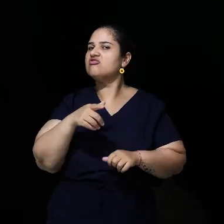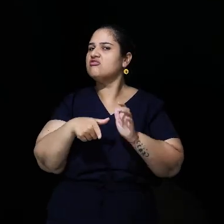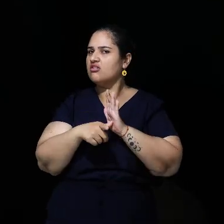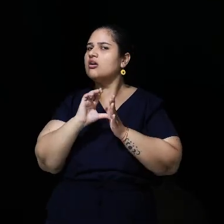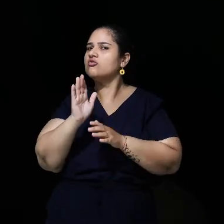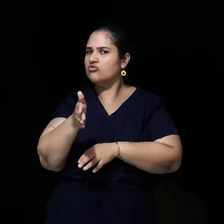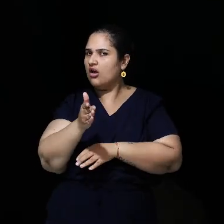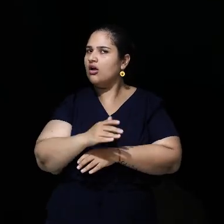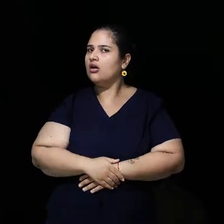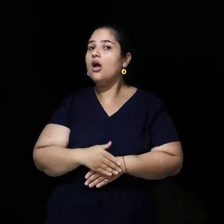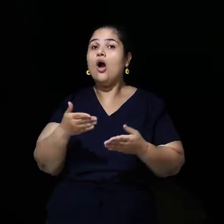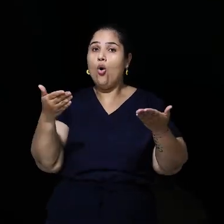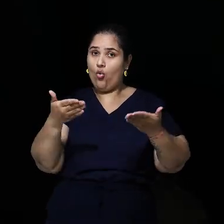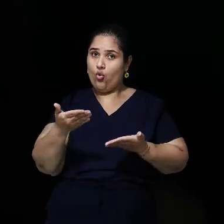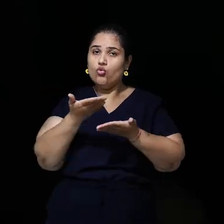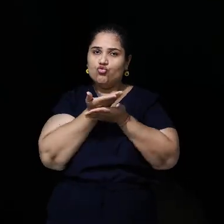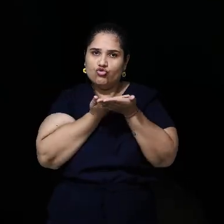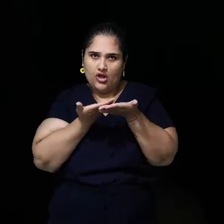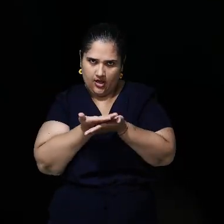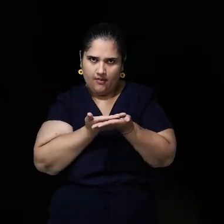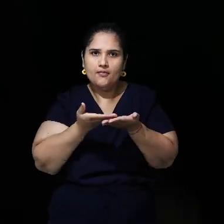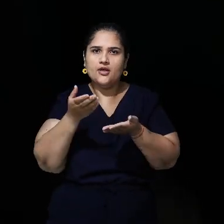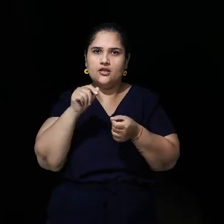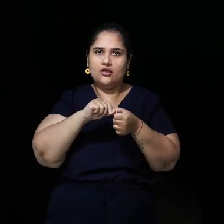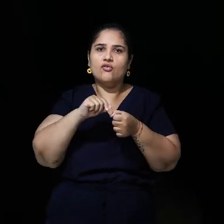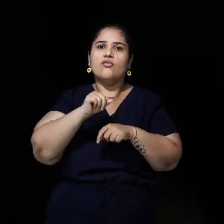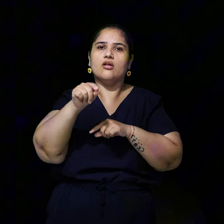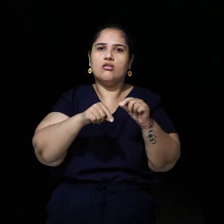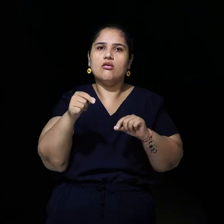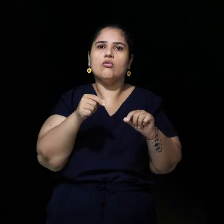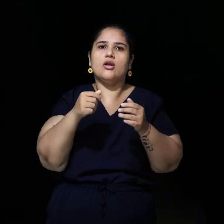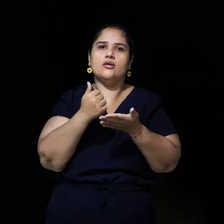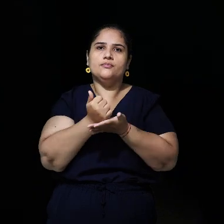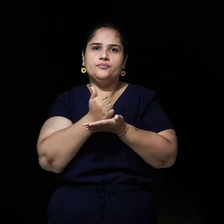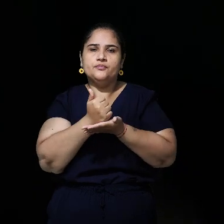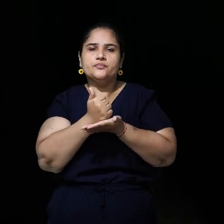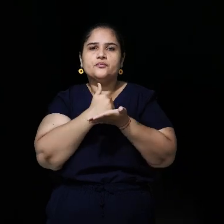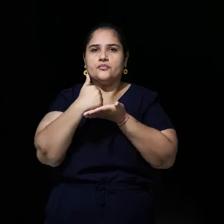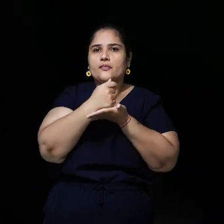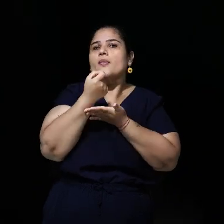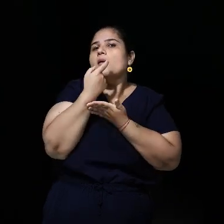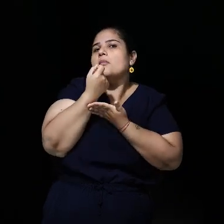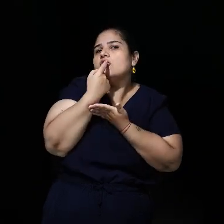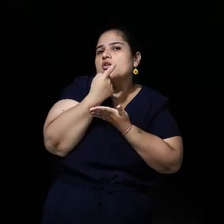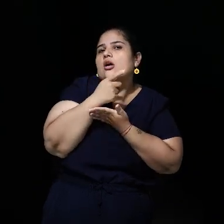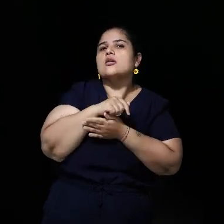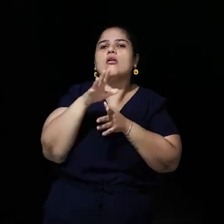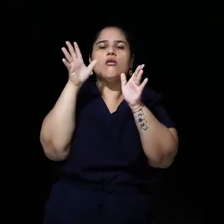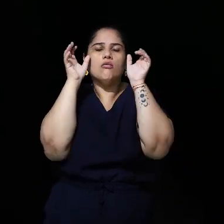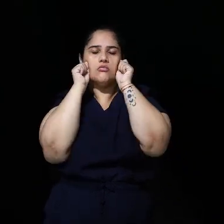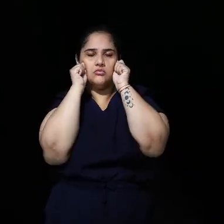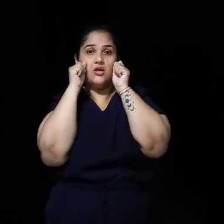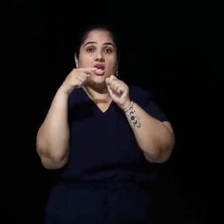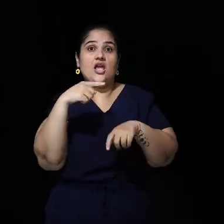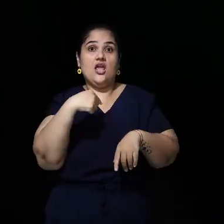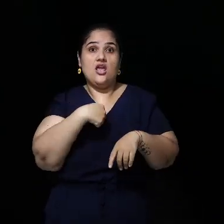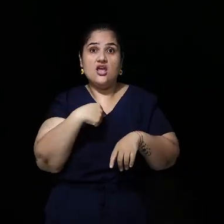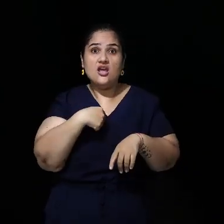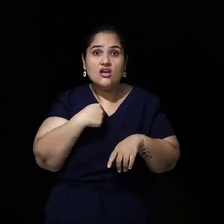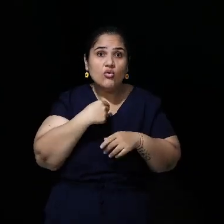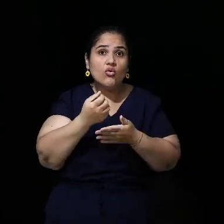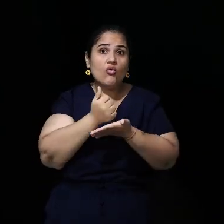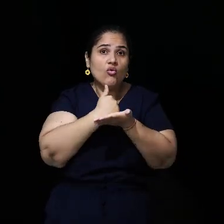que eu faço, assim, é medicação para dormir. Né? Hoje, graças a Deus, eu tomava 9 comprimidos por dia,